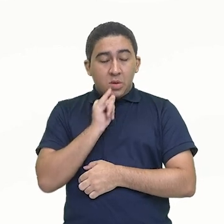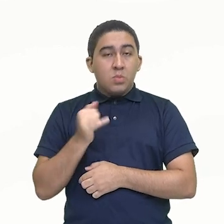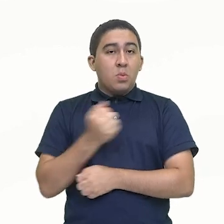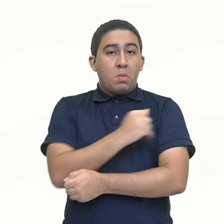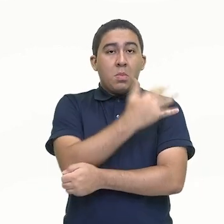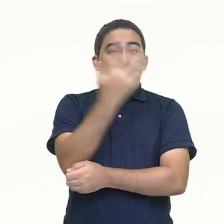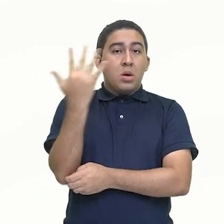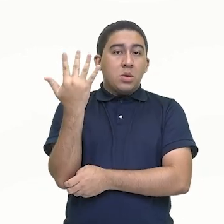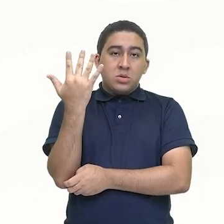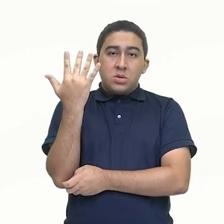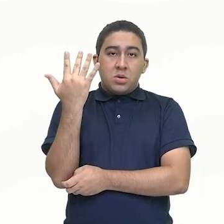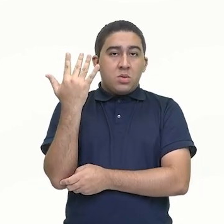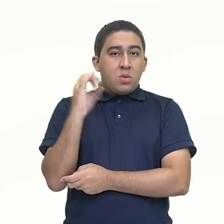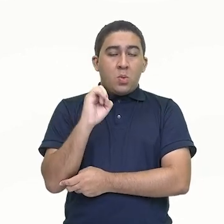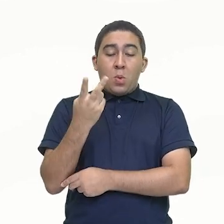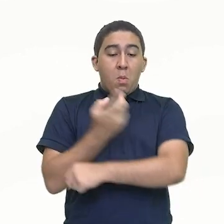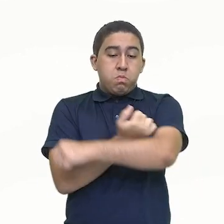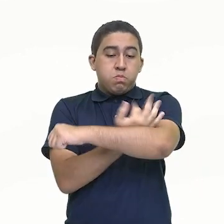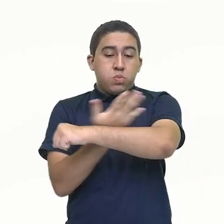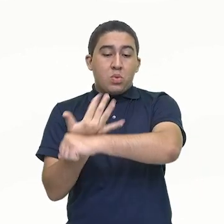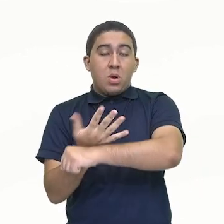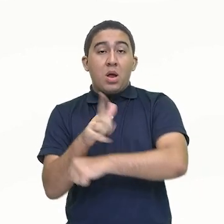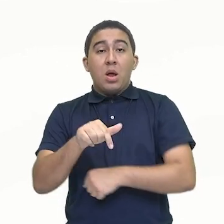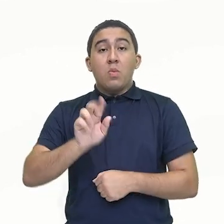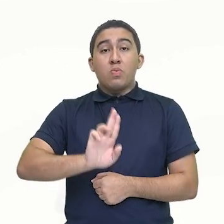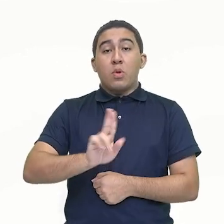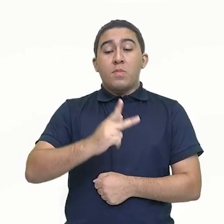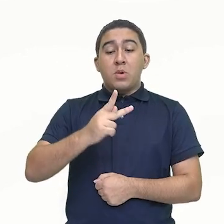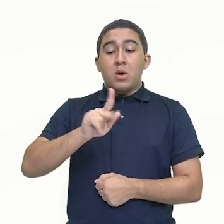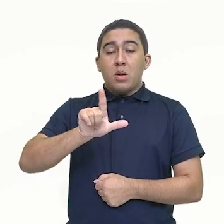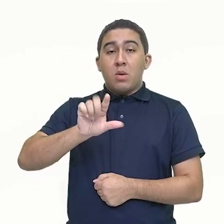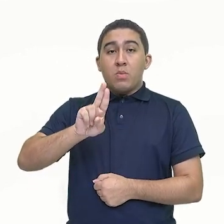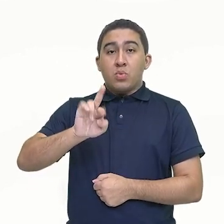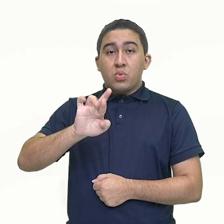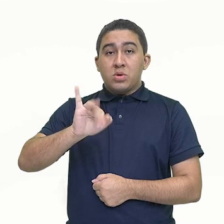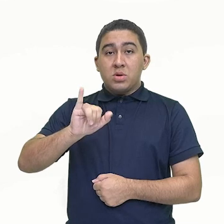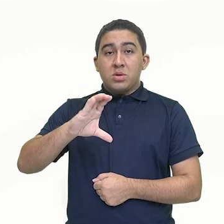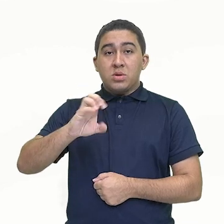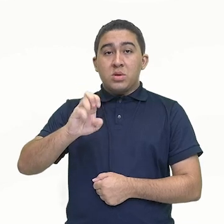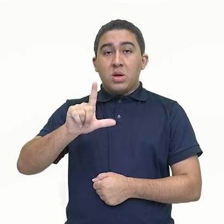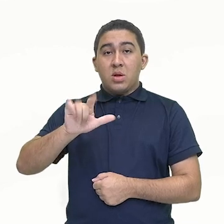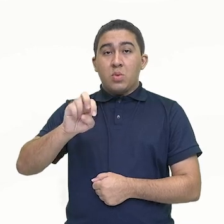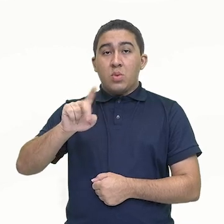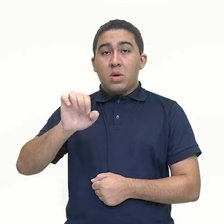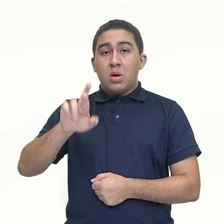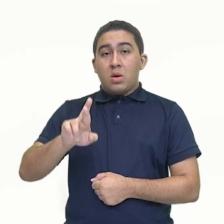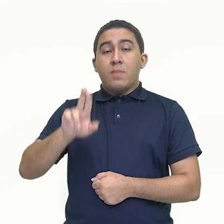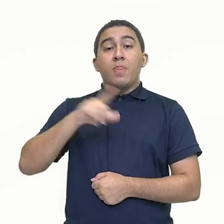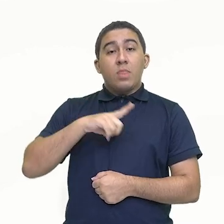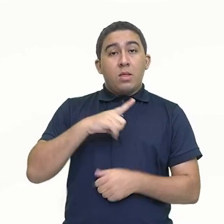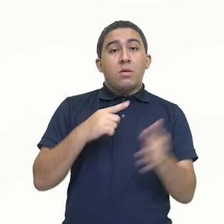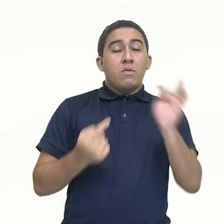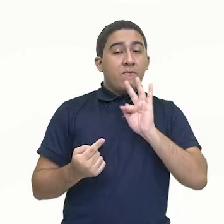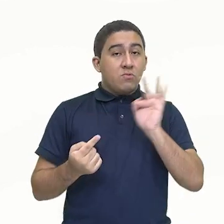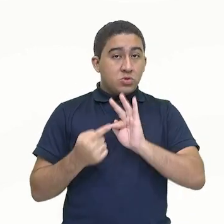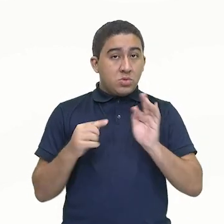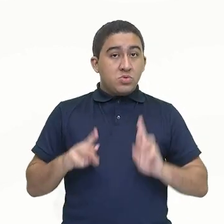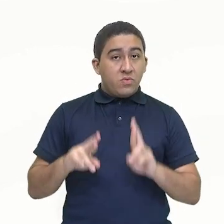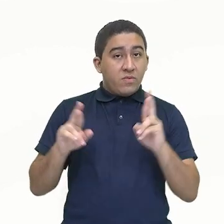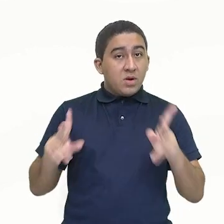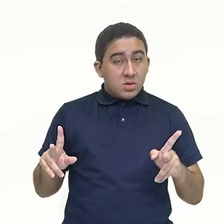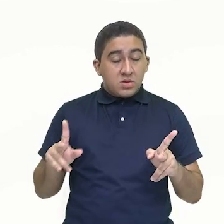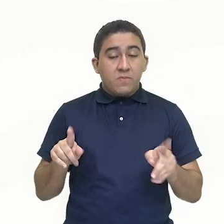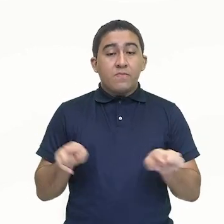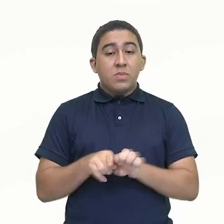como árvores, por exemplo, eles são pluricelulares, Então, eles possuem funções diferentes